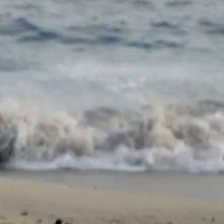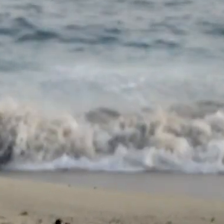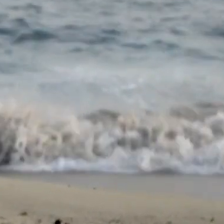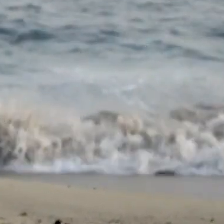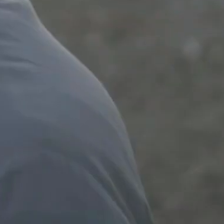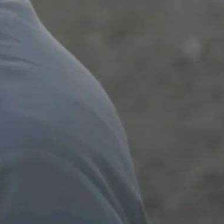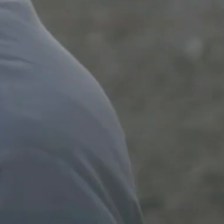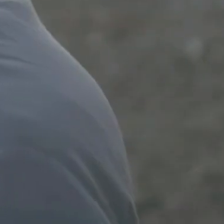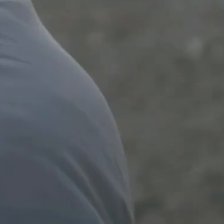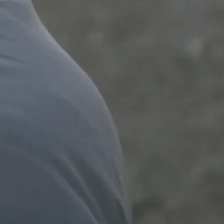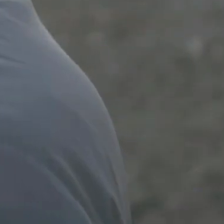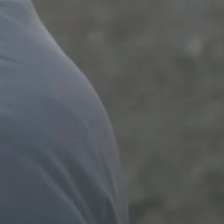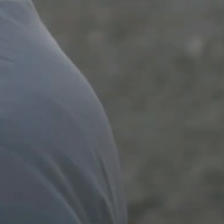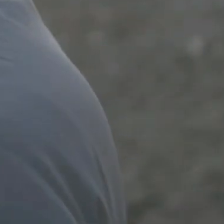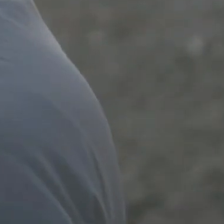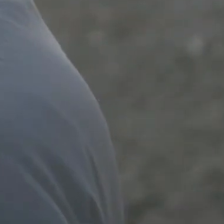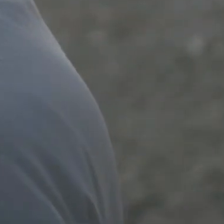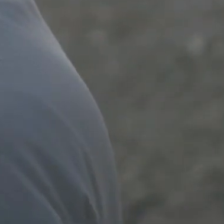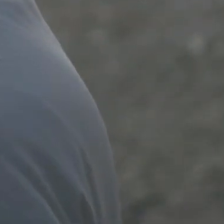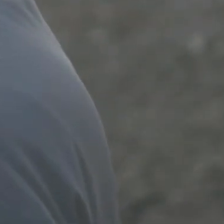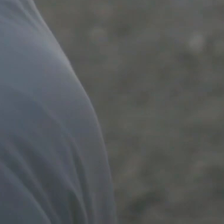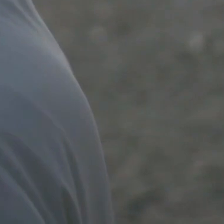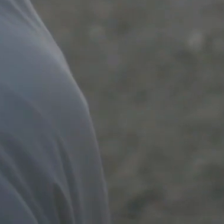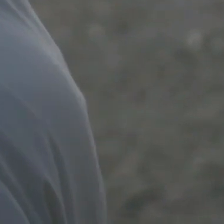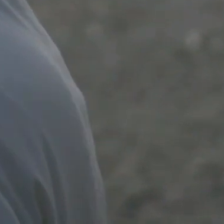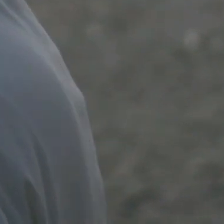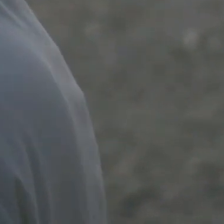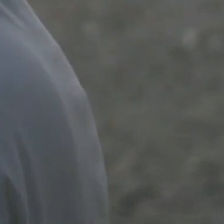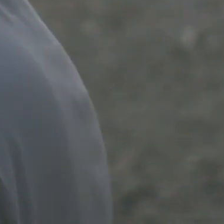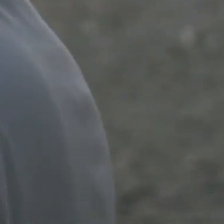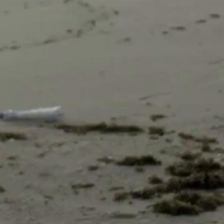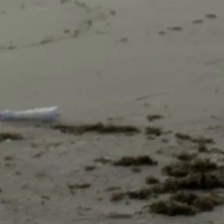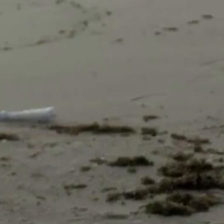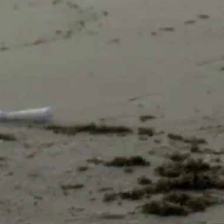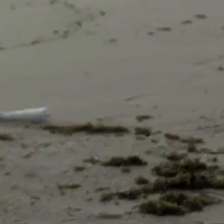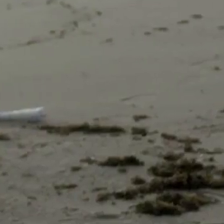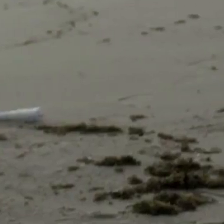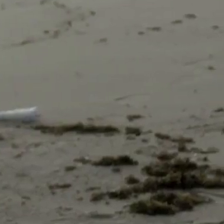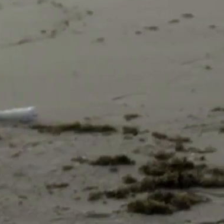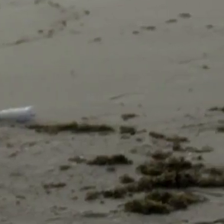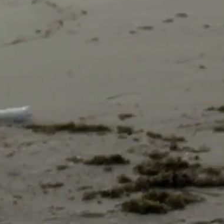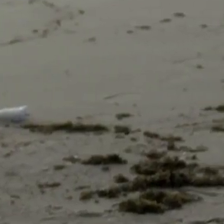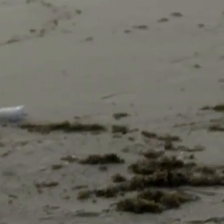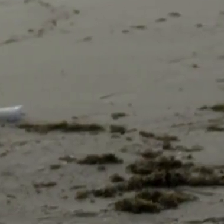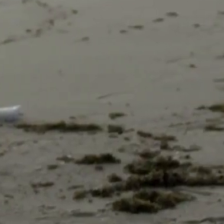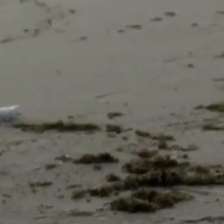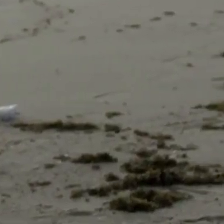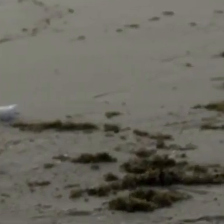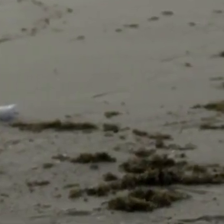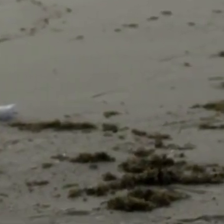choice, but a destiny. I was called by God to be a priest. I believe that very strongly.